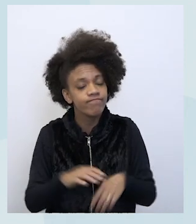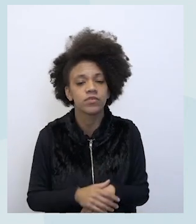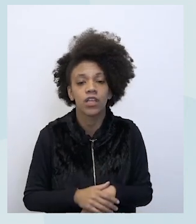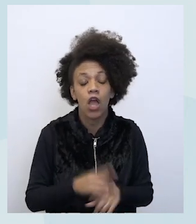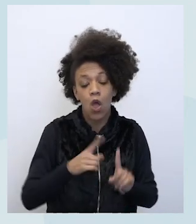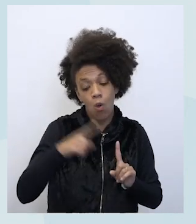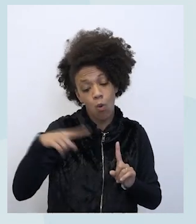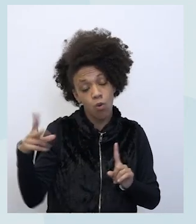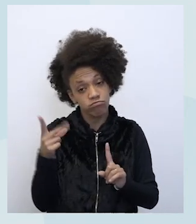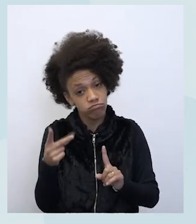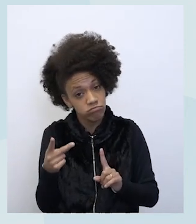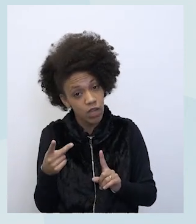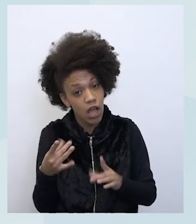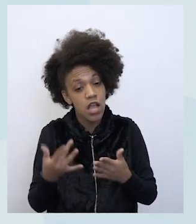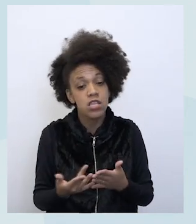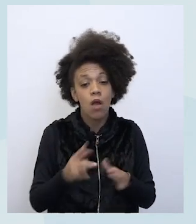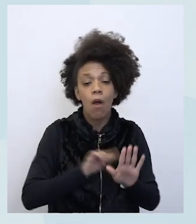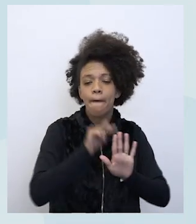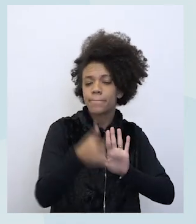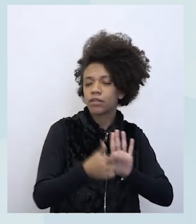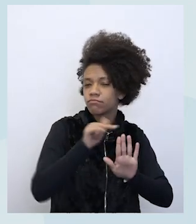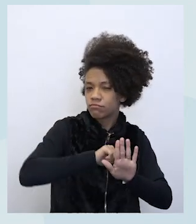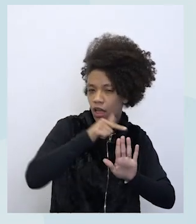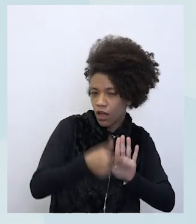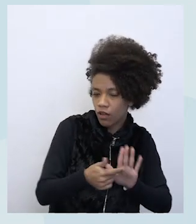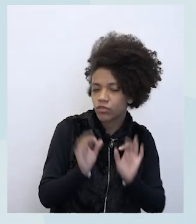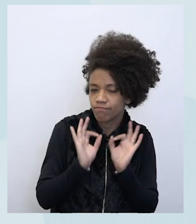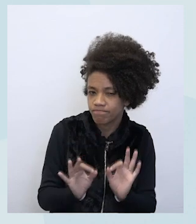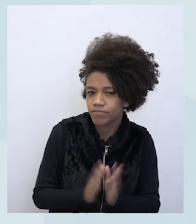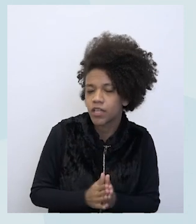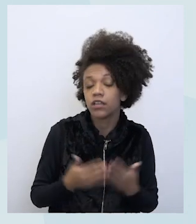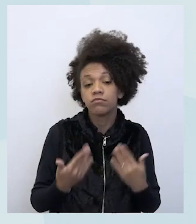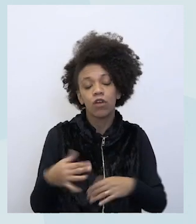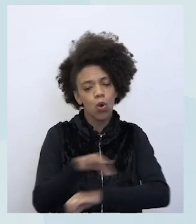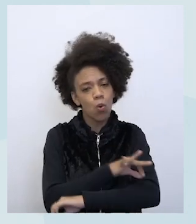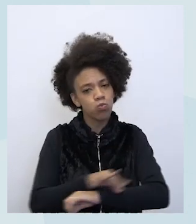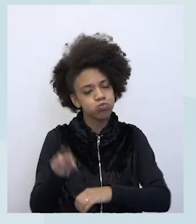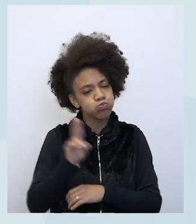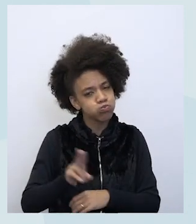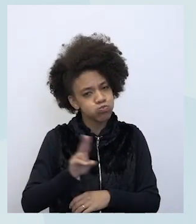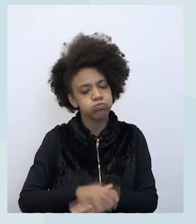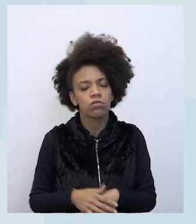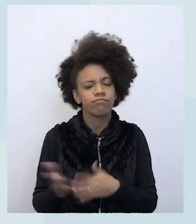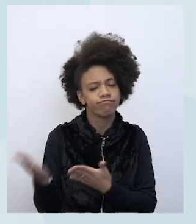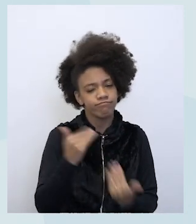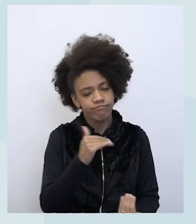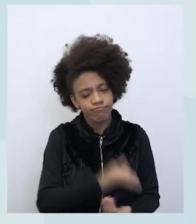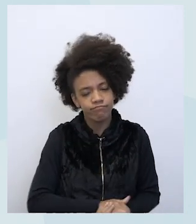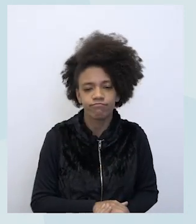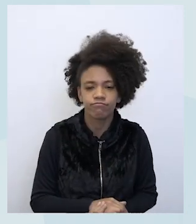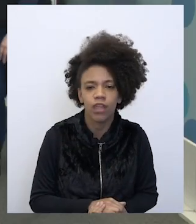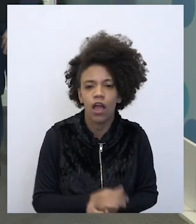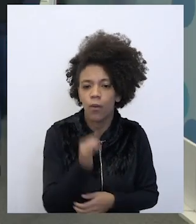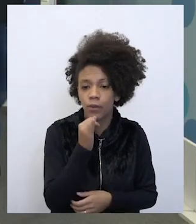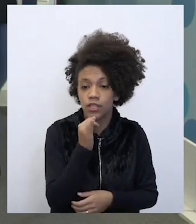função do segundo grau são as parábolas. Muito bem. Então, vamos construir usando tabela. Então, vem aqui comigo, por favor, para o primeiro